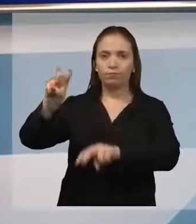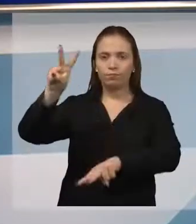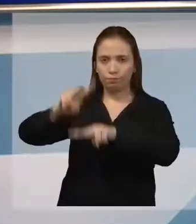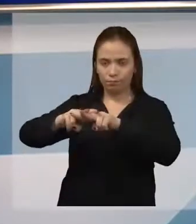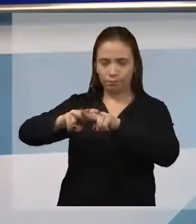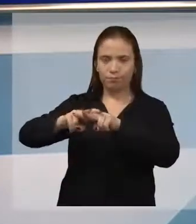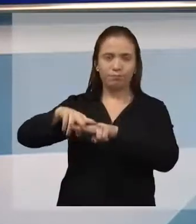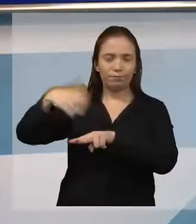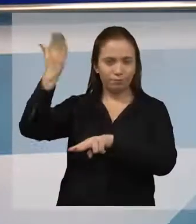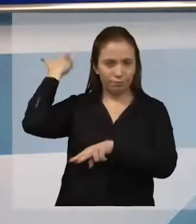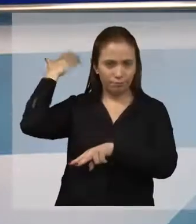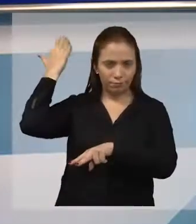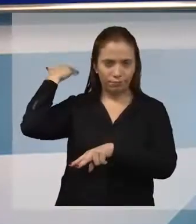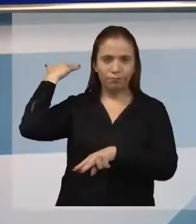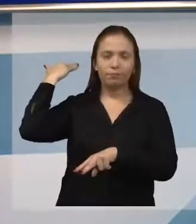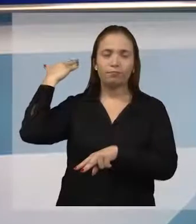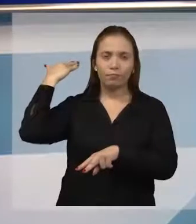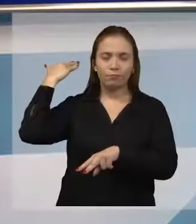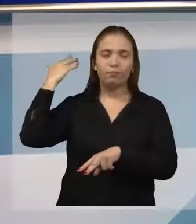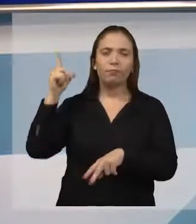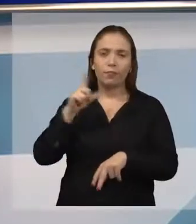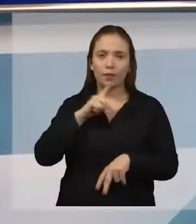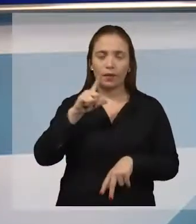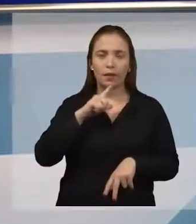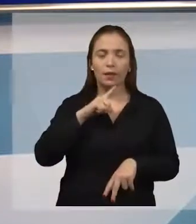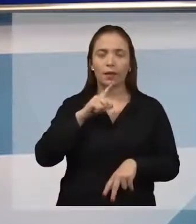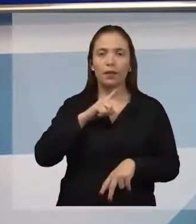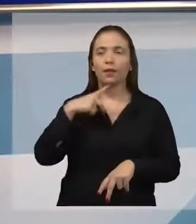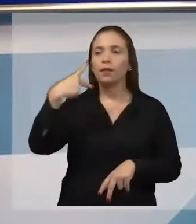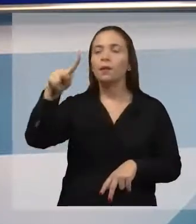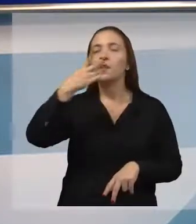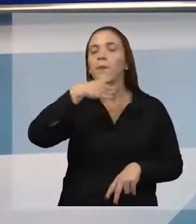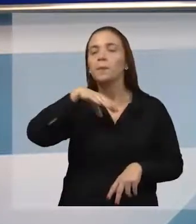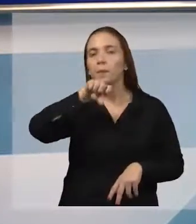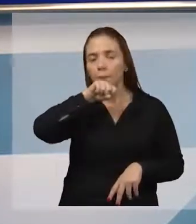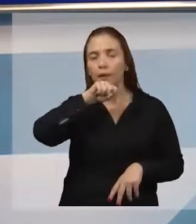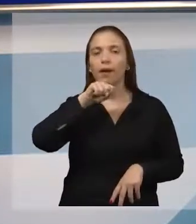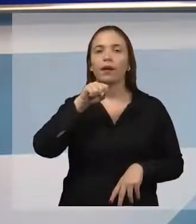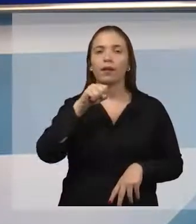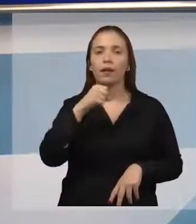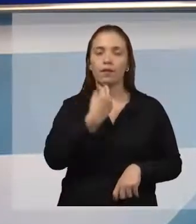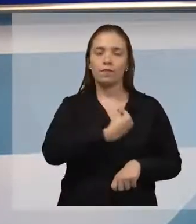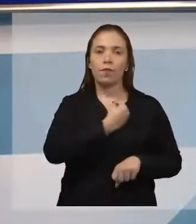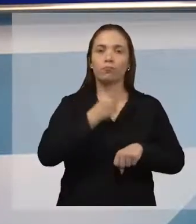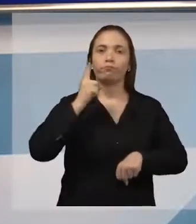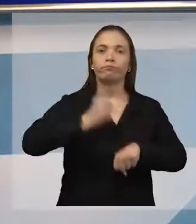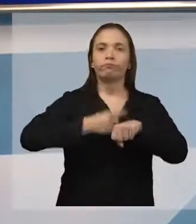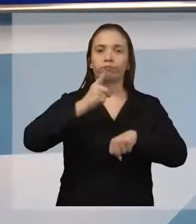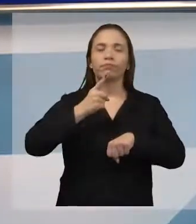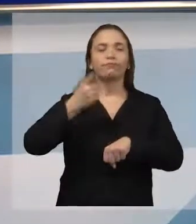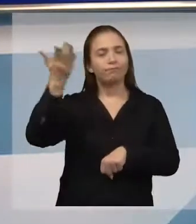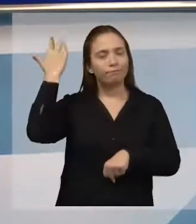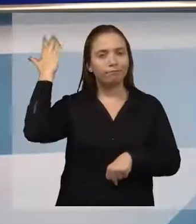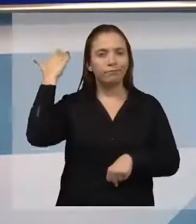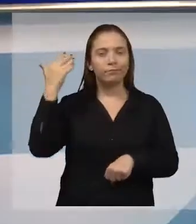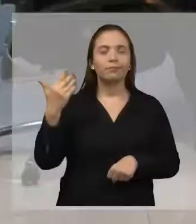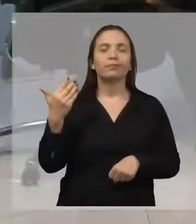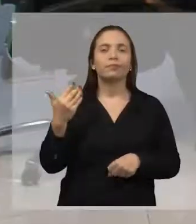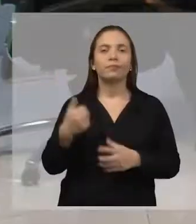democracia, ditadura, como escravismo, são categorias que envolvem diferentes realidades,